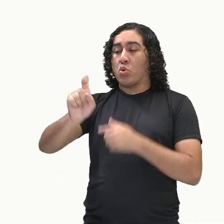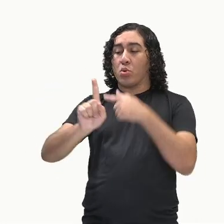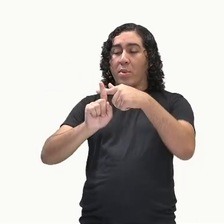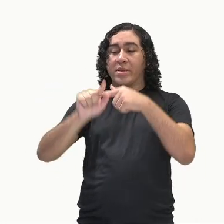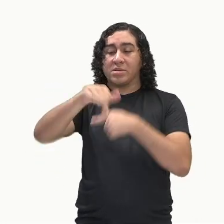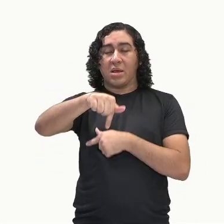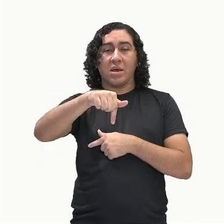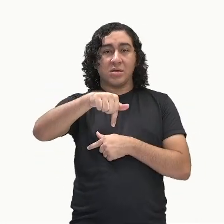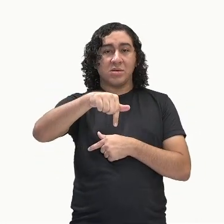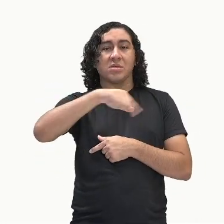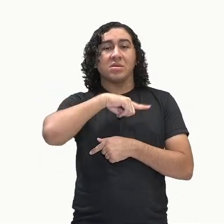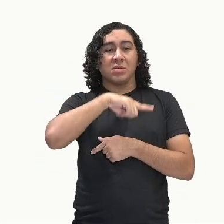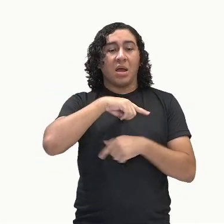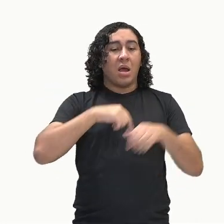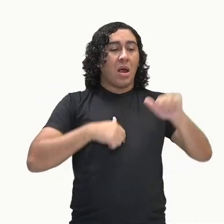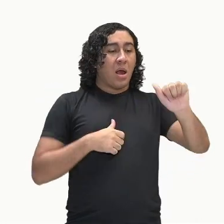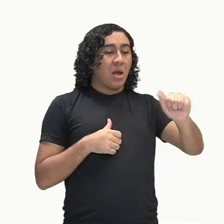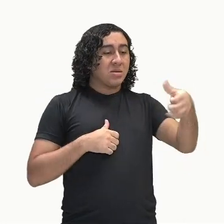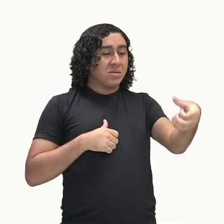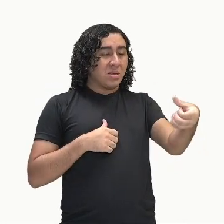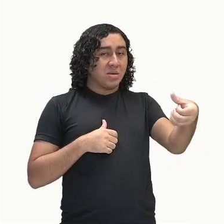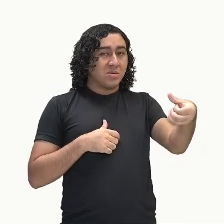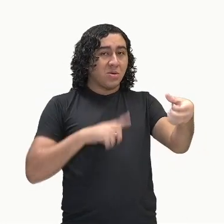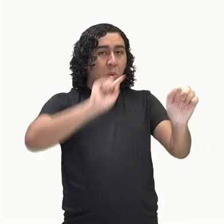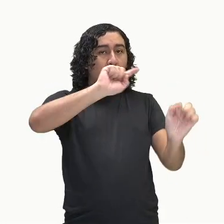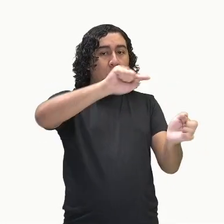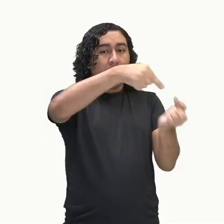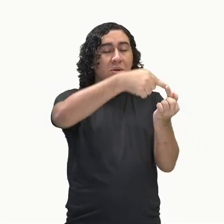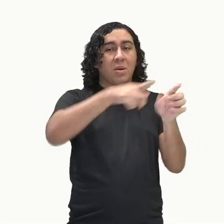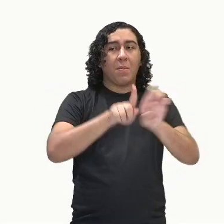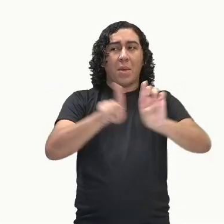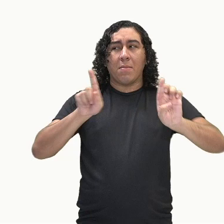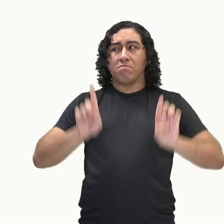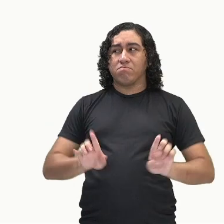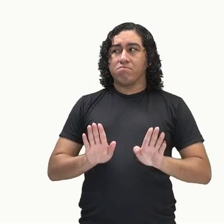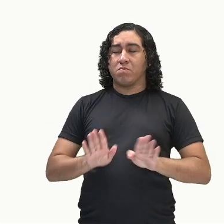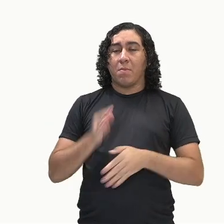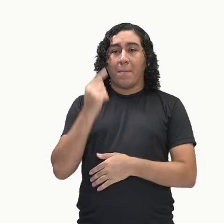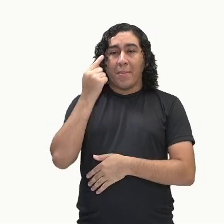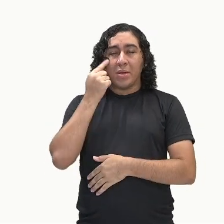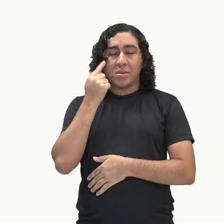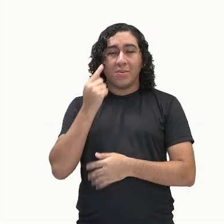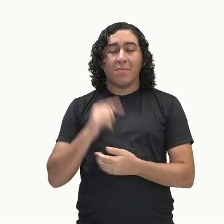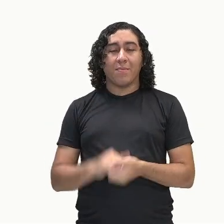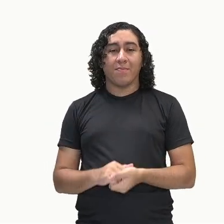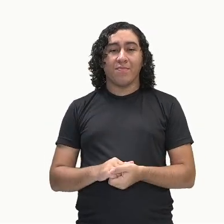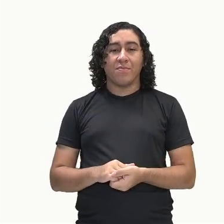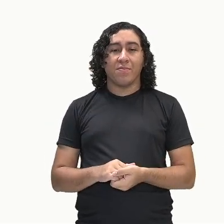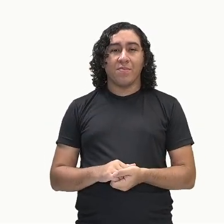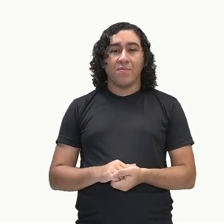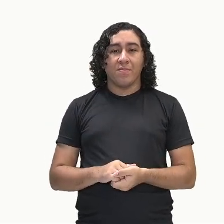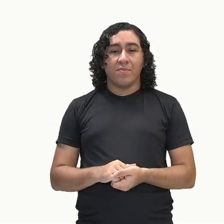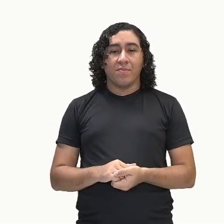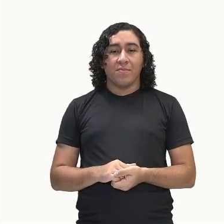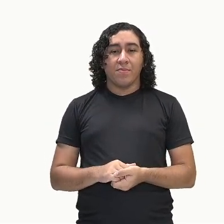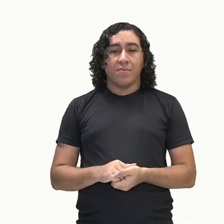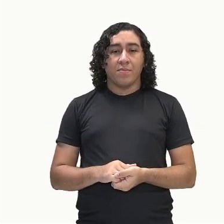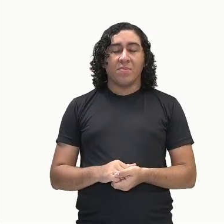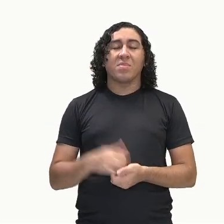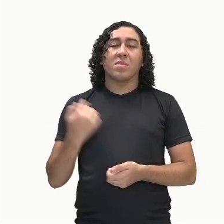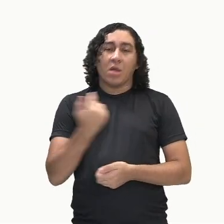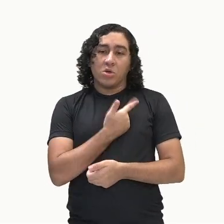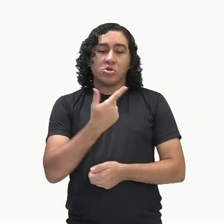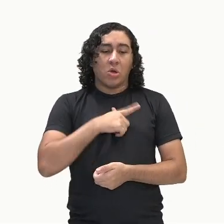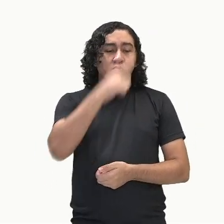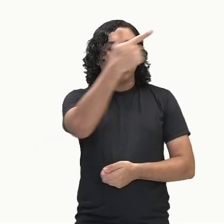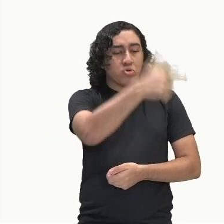vou chegar no termo A6. Agora, imagina a gente ter que fazer isso diversas vezes,